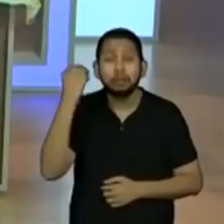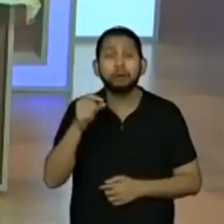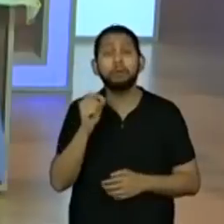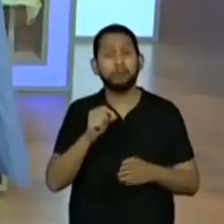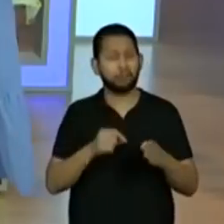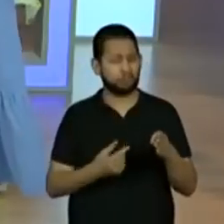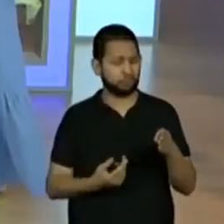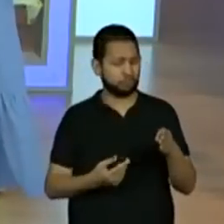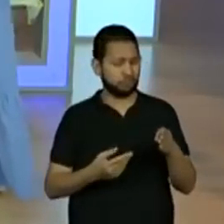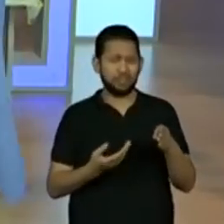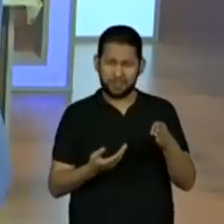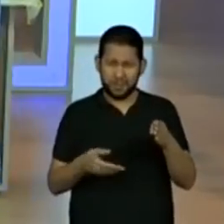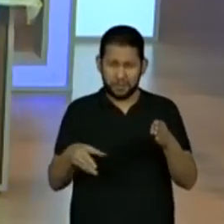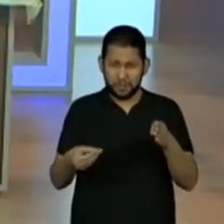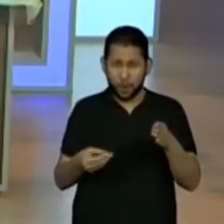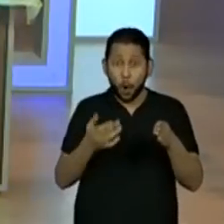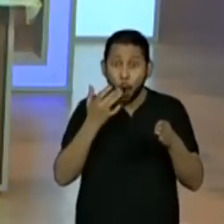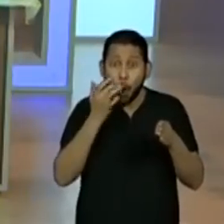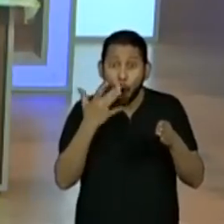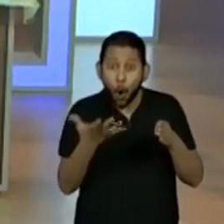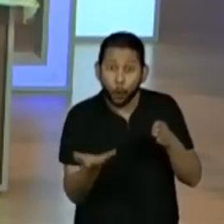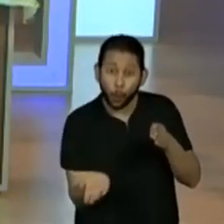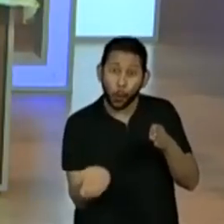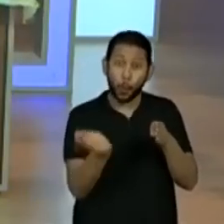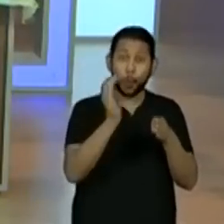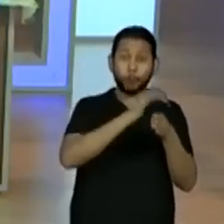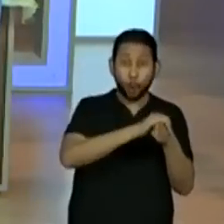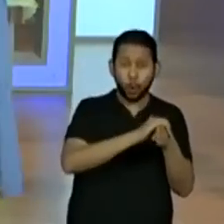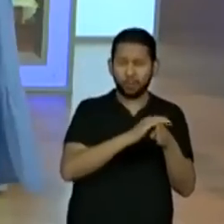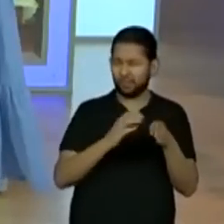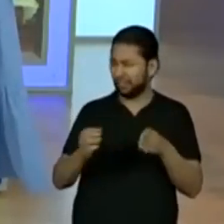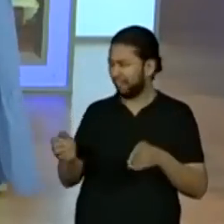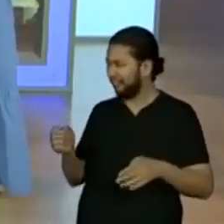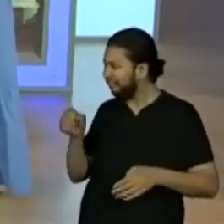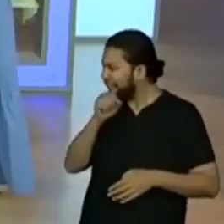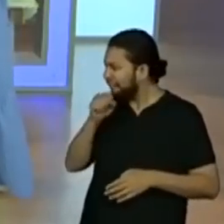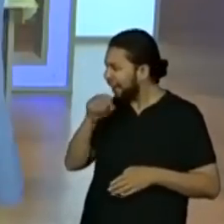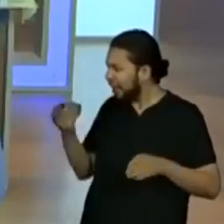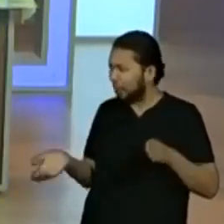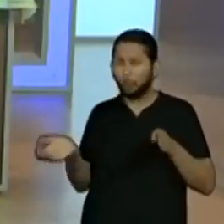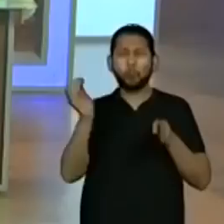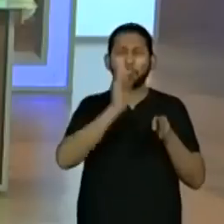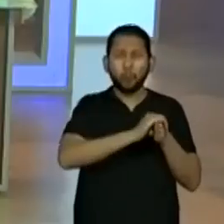falou, eu não vou colocar a sela, essa sela velha,